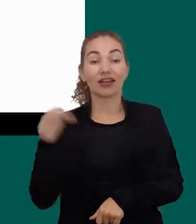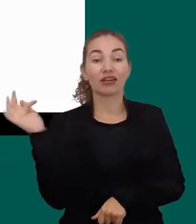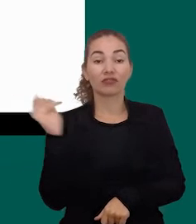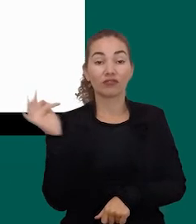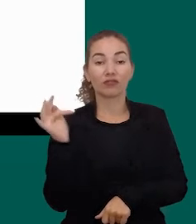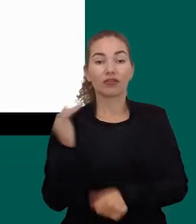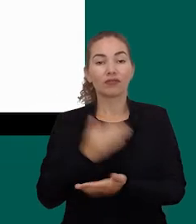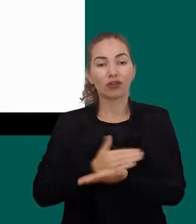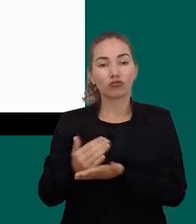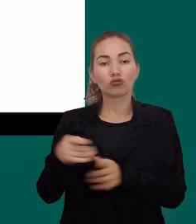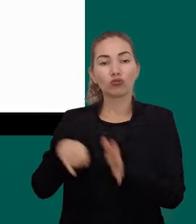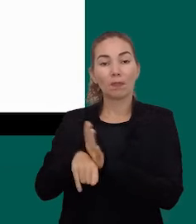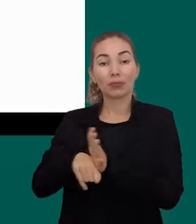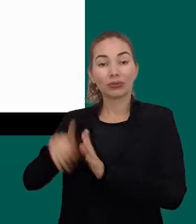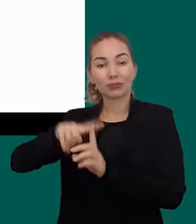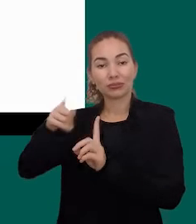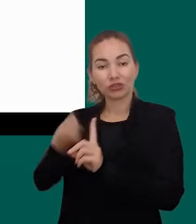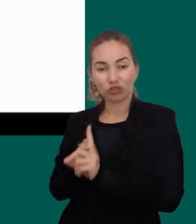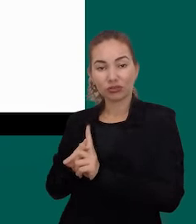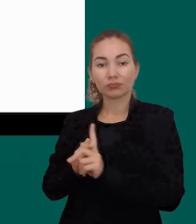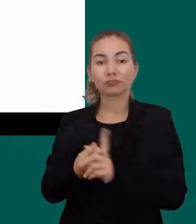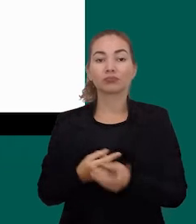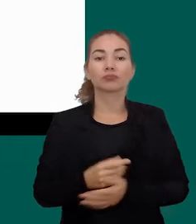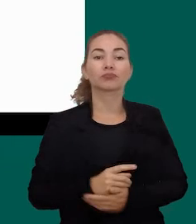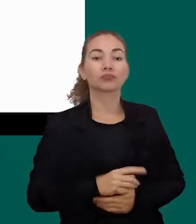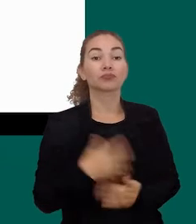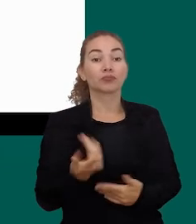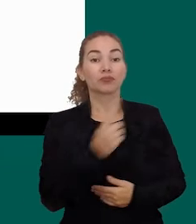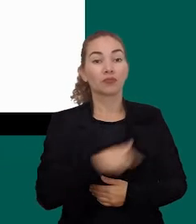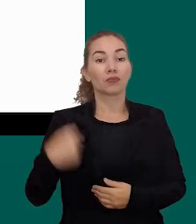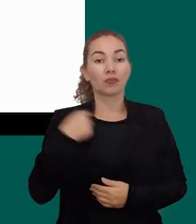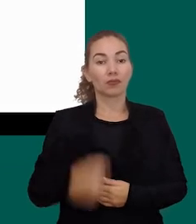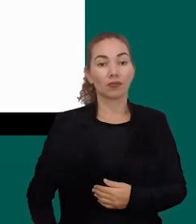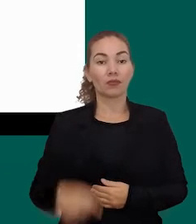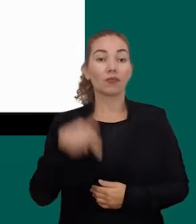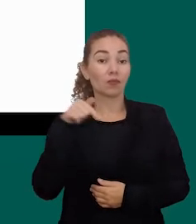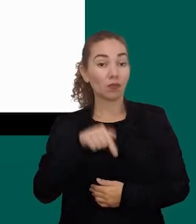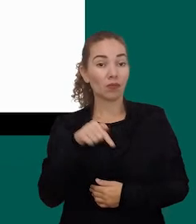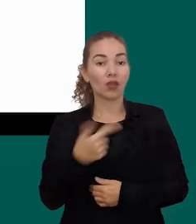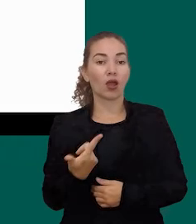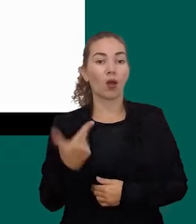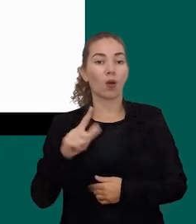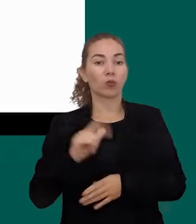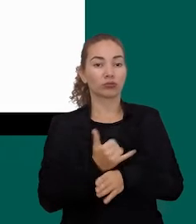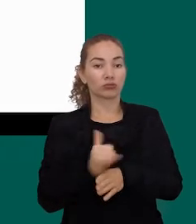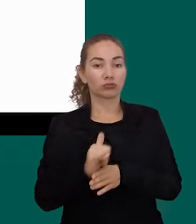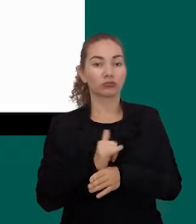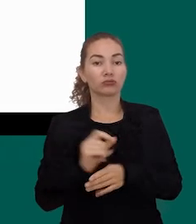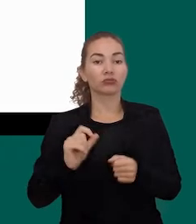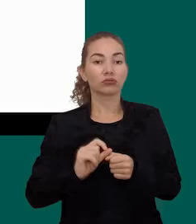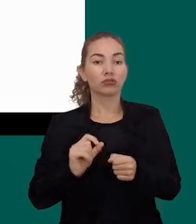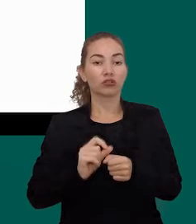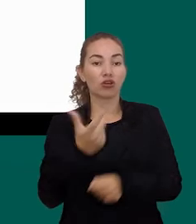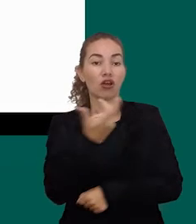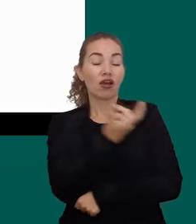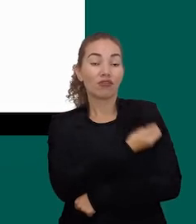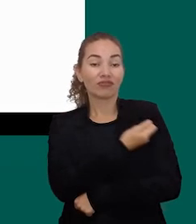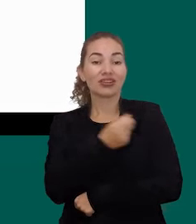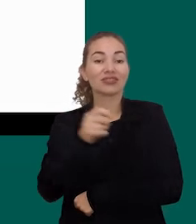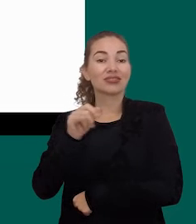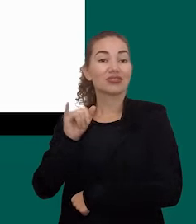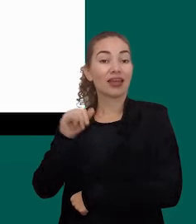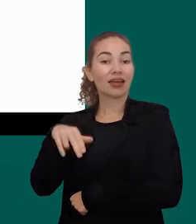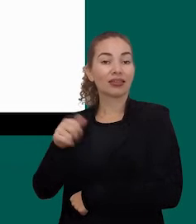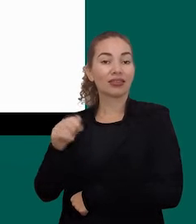ensaios clínicos para gestantes. Coronavac. Aqui uma outra estratégia, né? Estratégia de vacina de vírus inativado. É uma